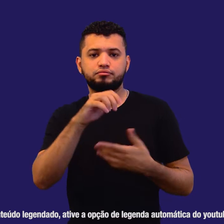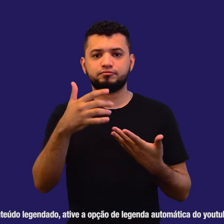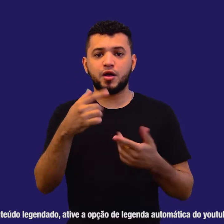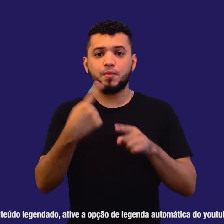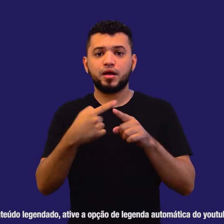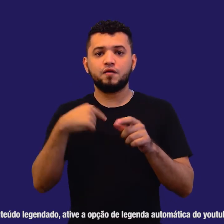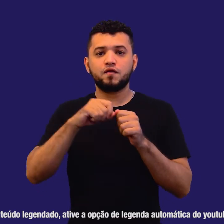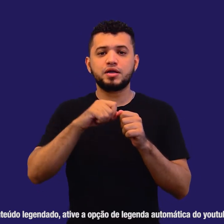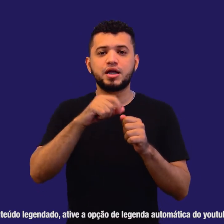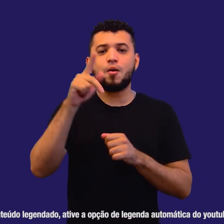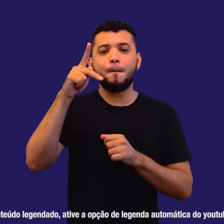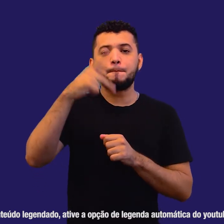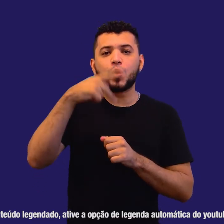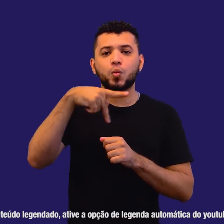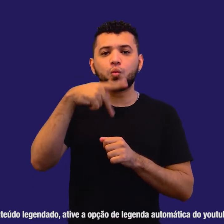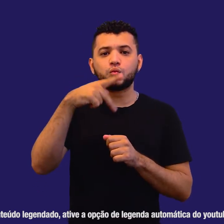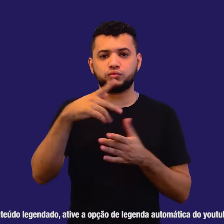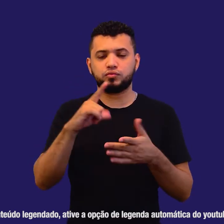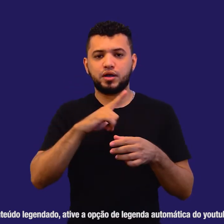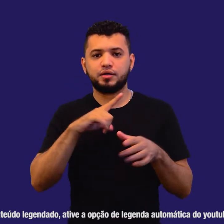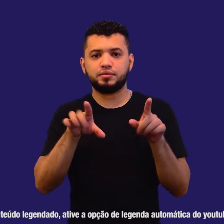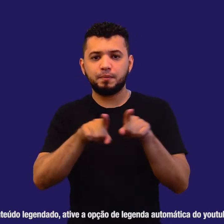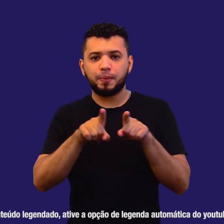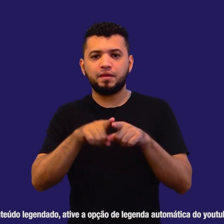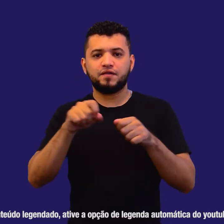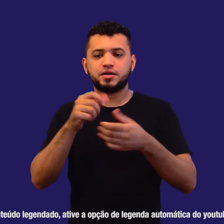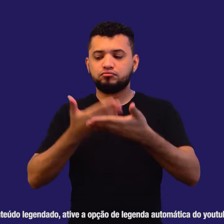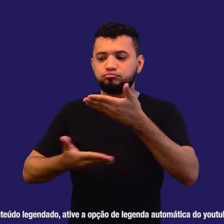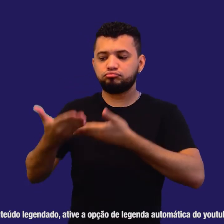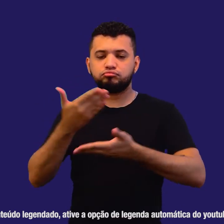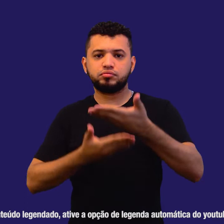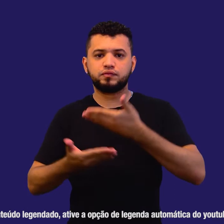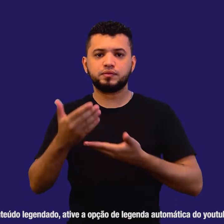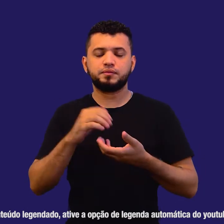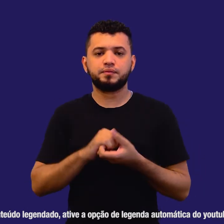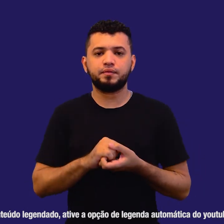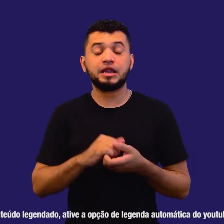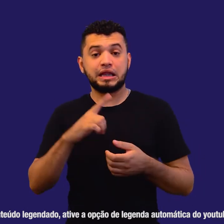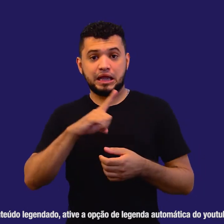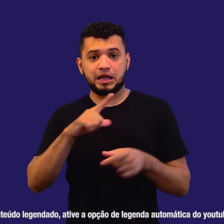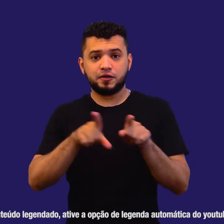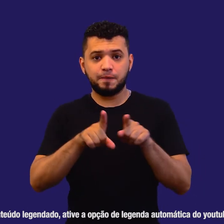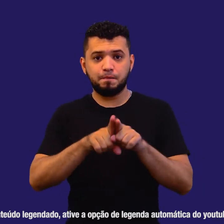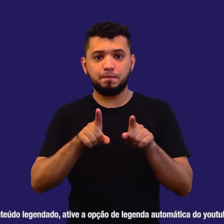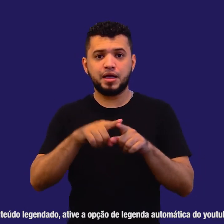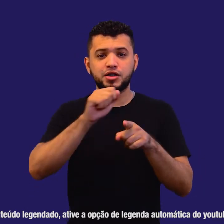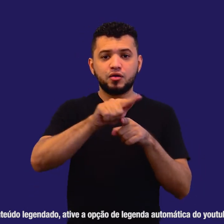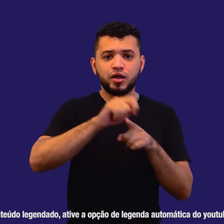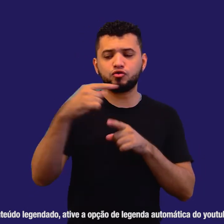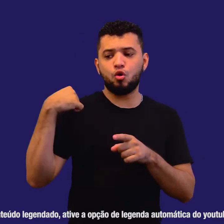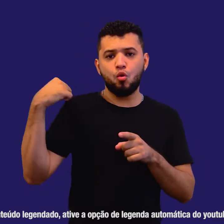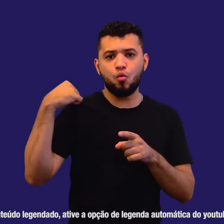acumulo pontos. O meu tempo de conhecimento é articulado aí por pontos, né? Nós também temos plataformas de aluguel de